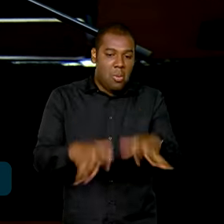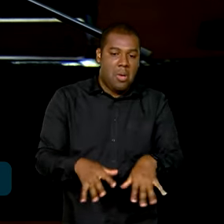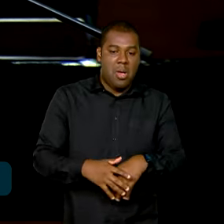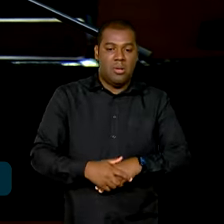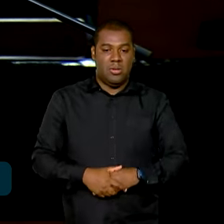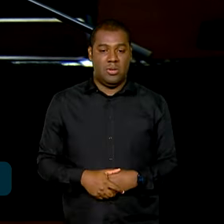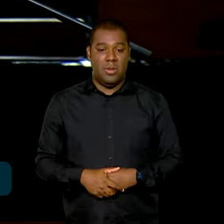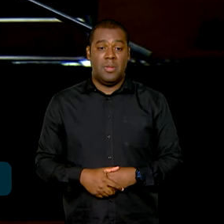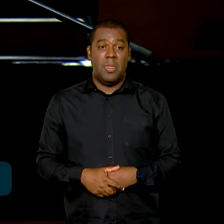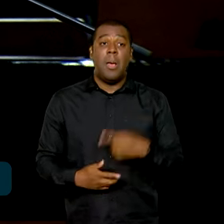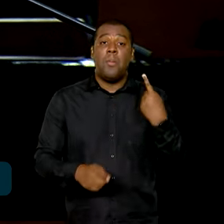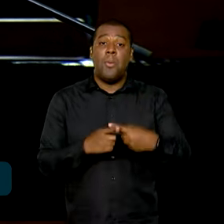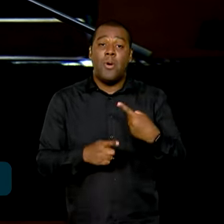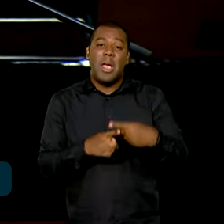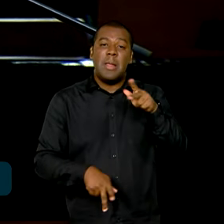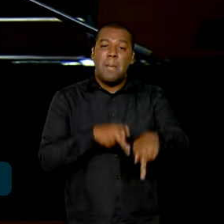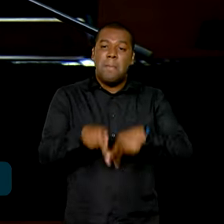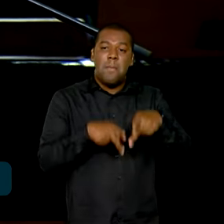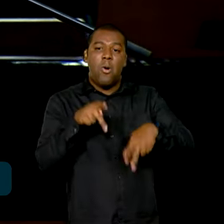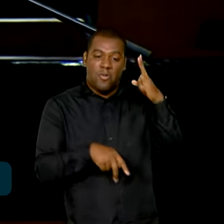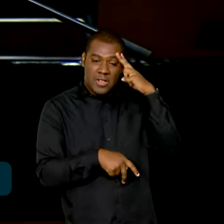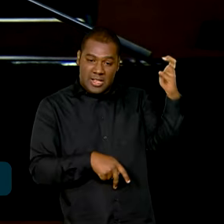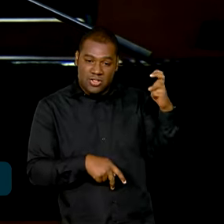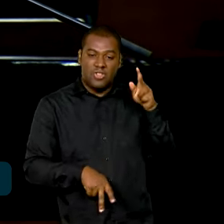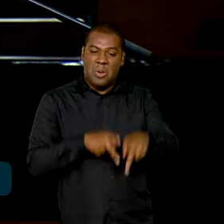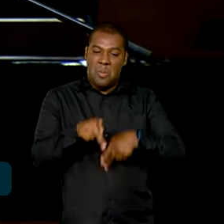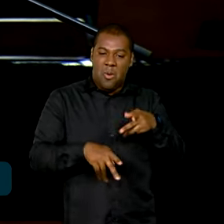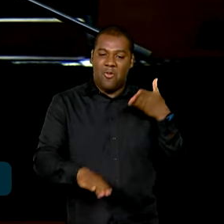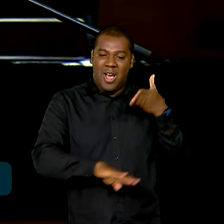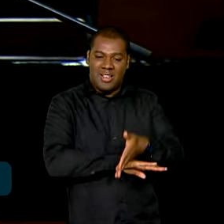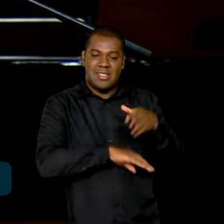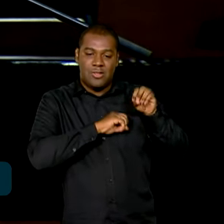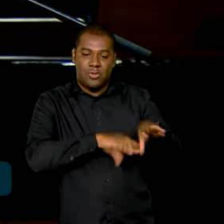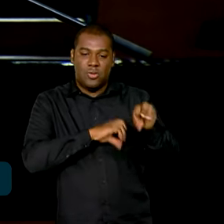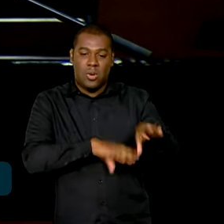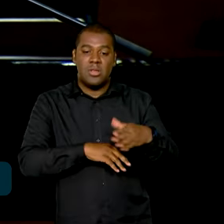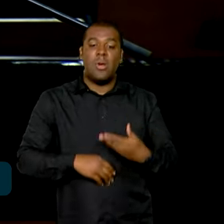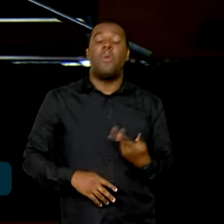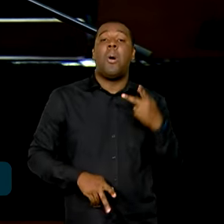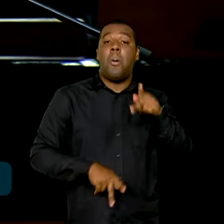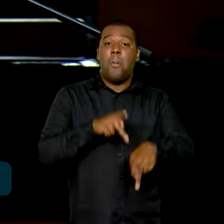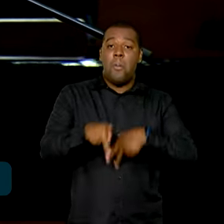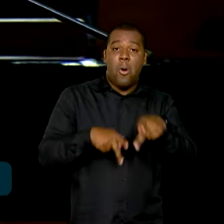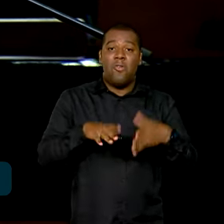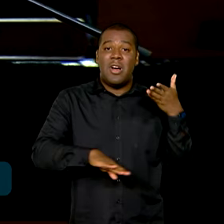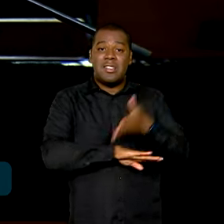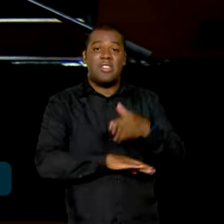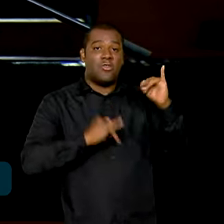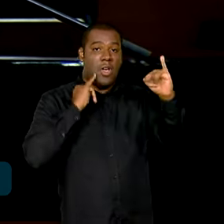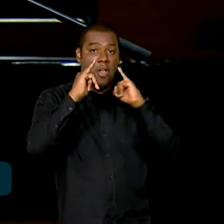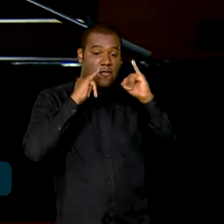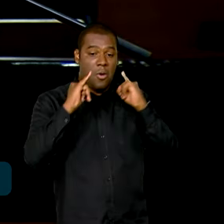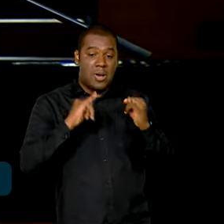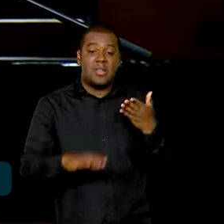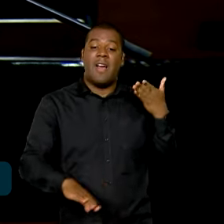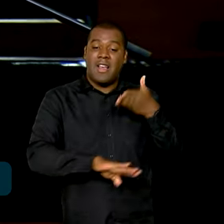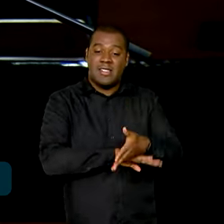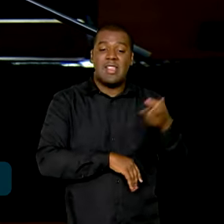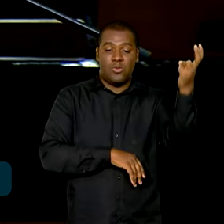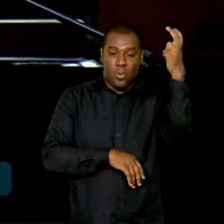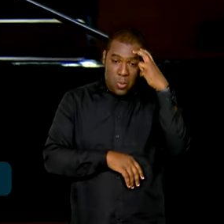povo inteligente, um povo com acesso à educação, um povo com acesso à informação, um povo com acesso à